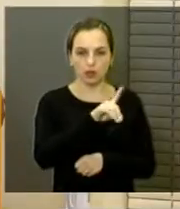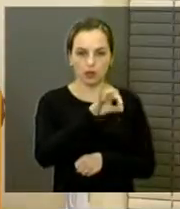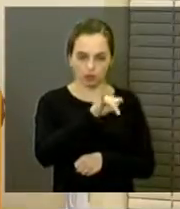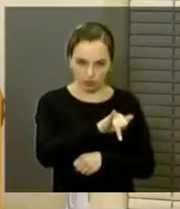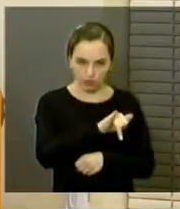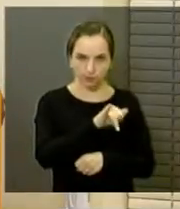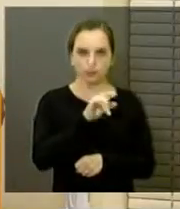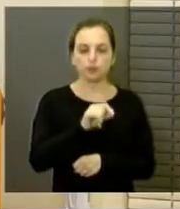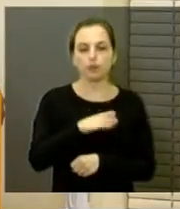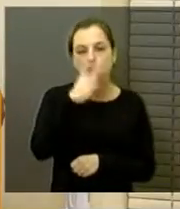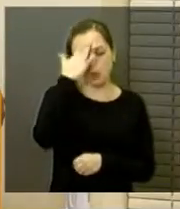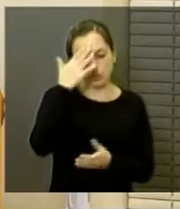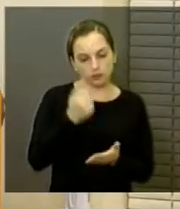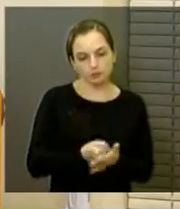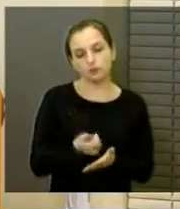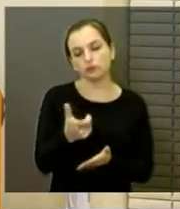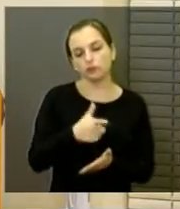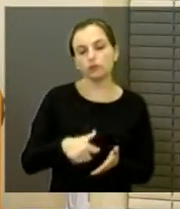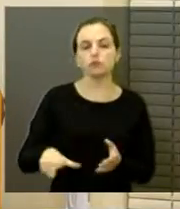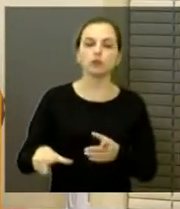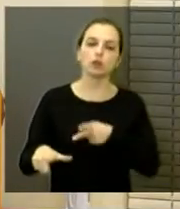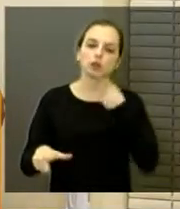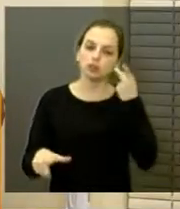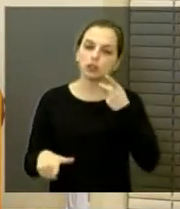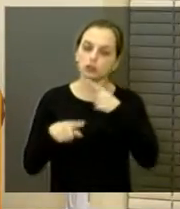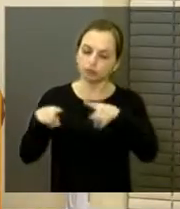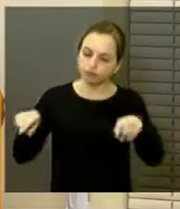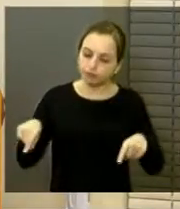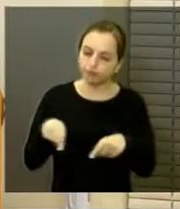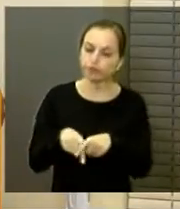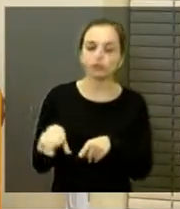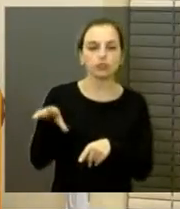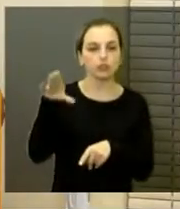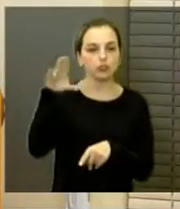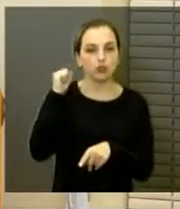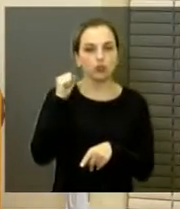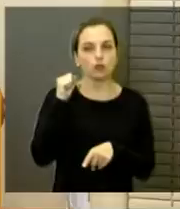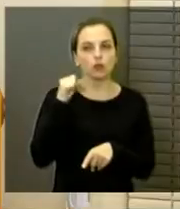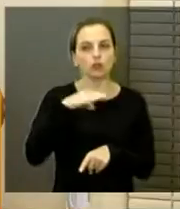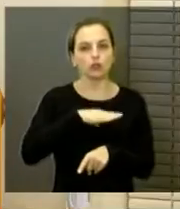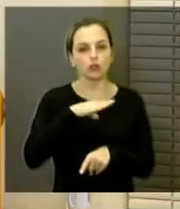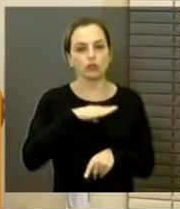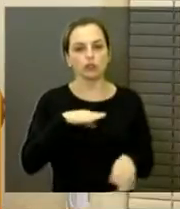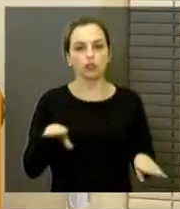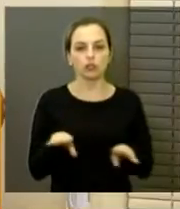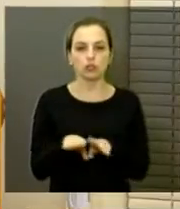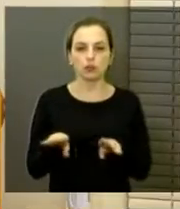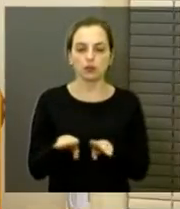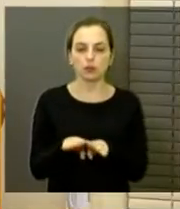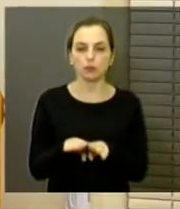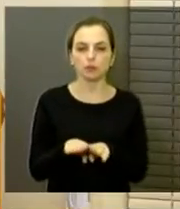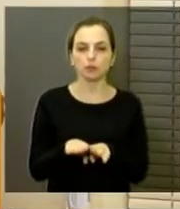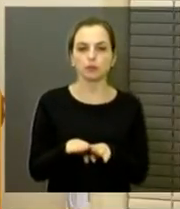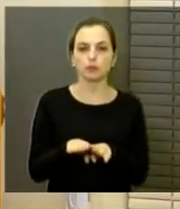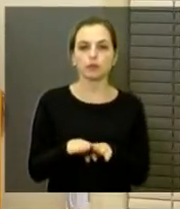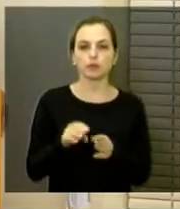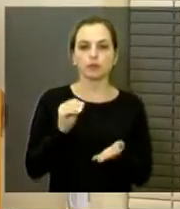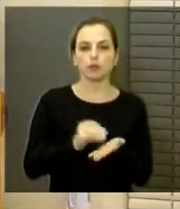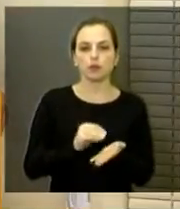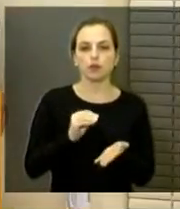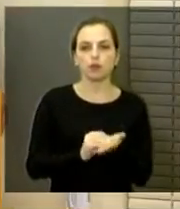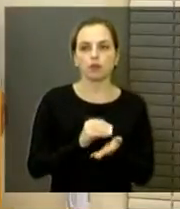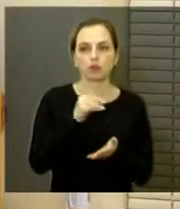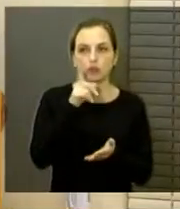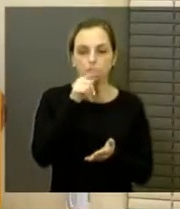só no gabinete meu, como de outros vereadores, e a gente está ouvindo na mídia da cidade, direto lá pela, em relação à falta